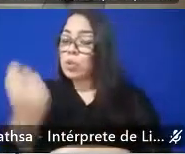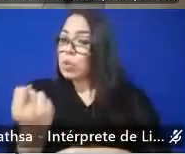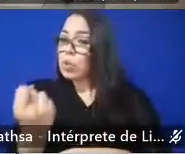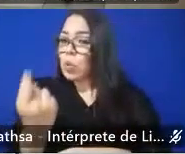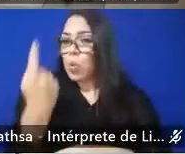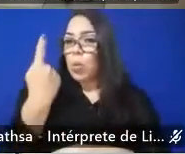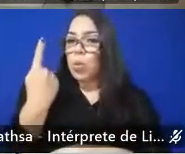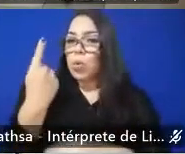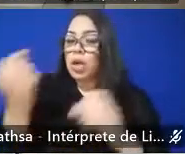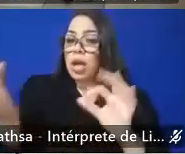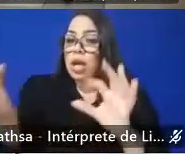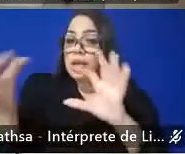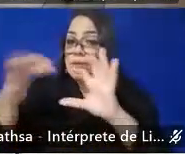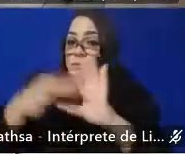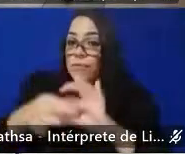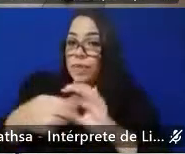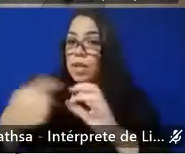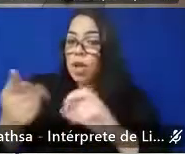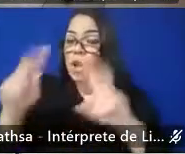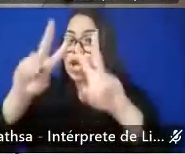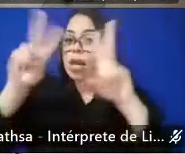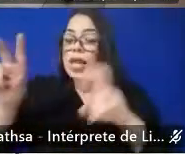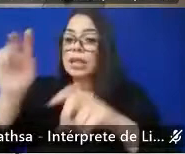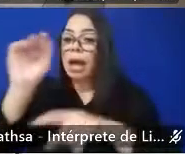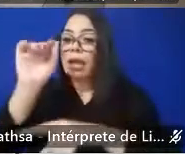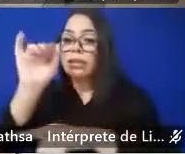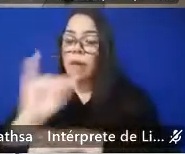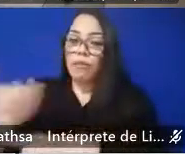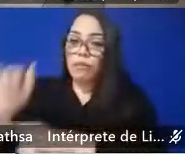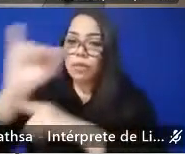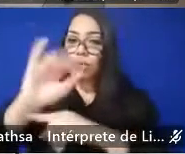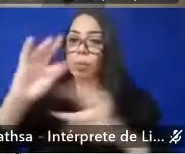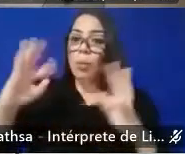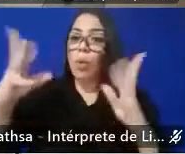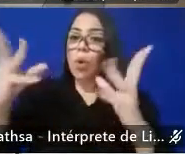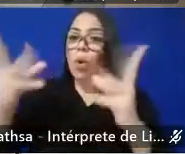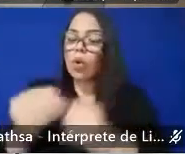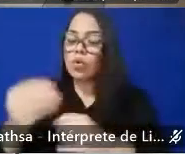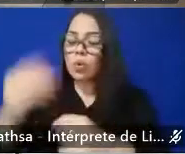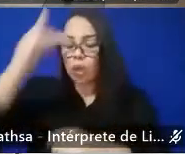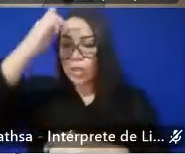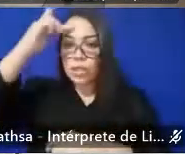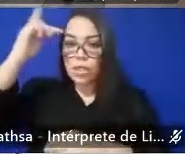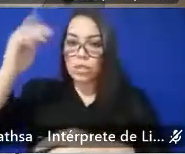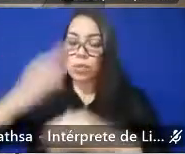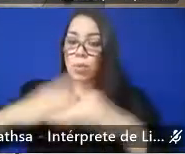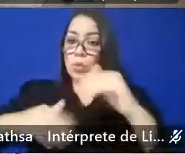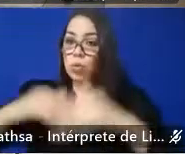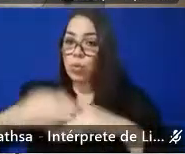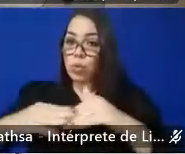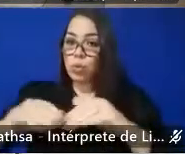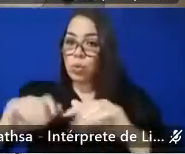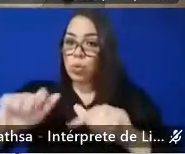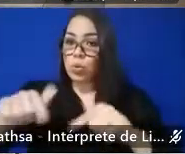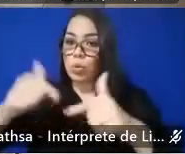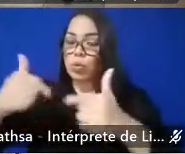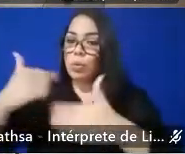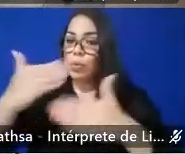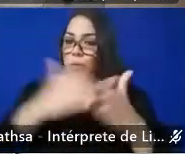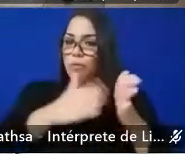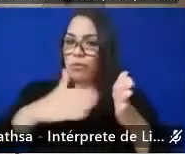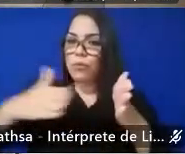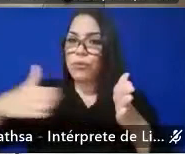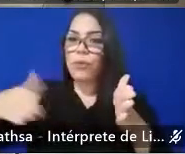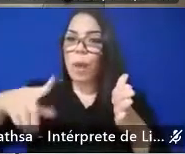as teses defendidas por todos os seus membros em cada fase de água de atuação porém